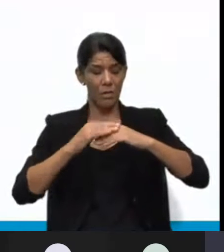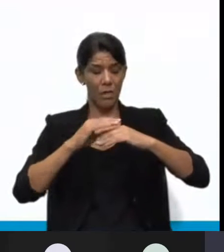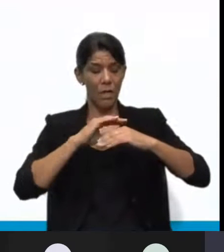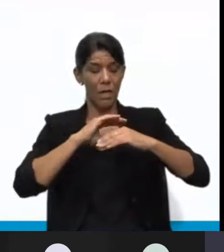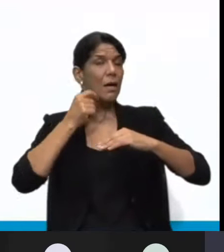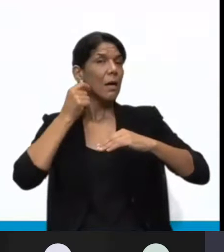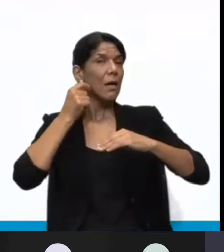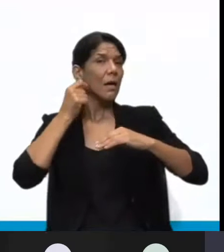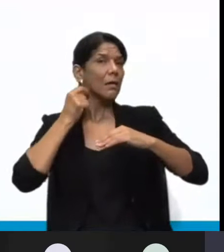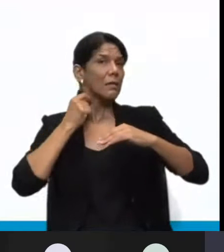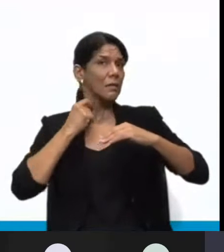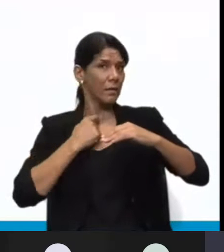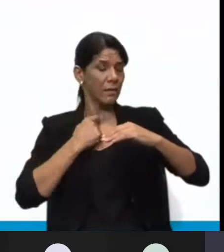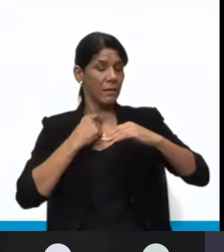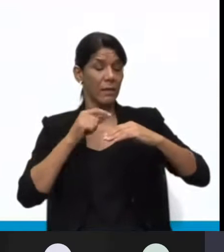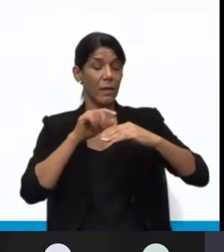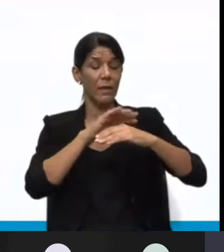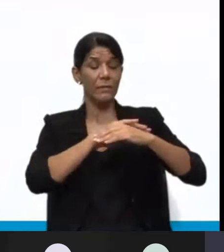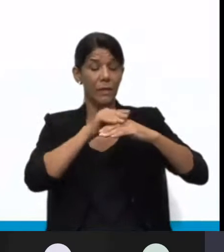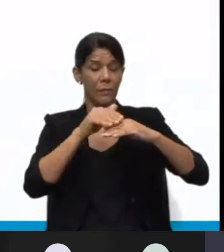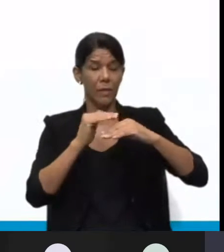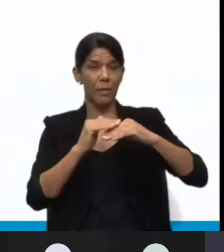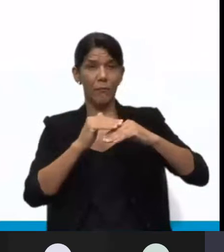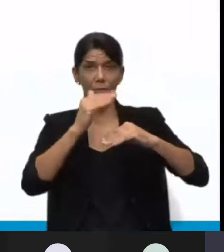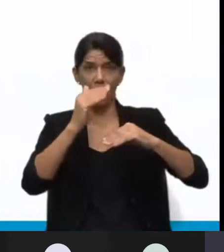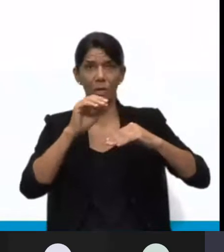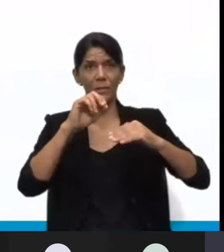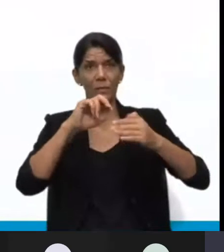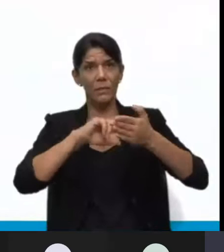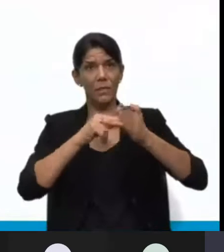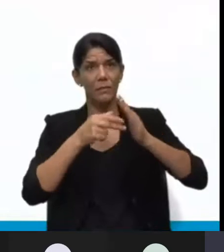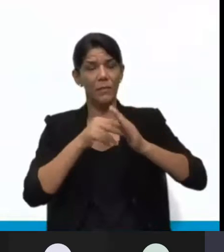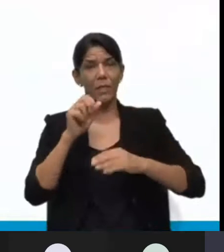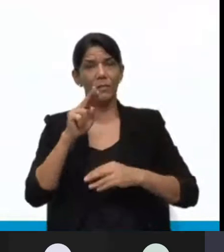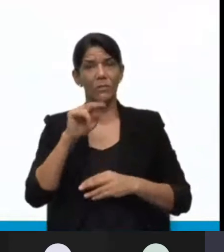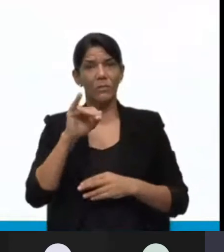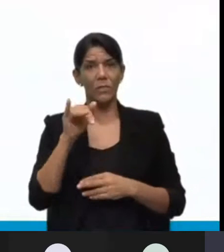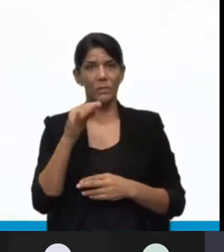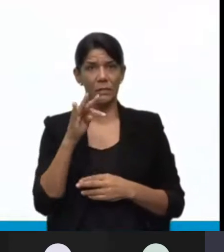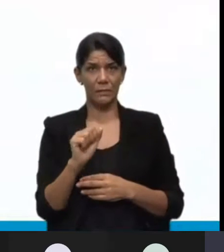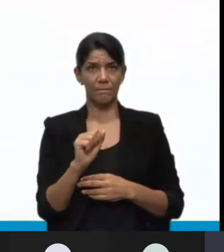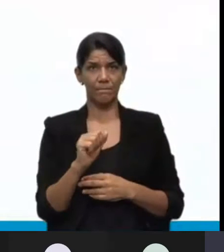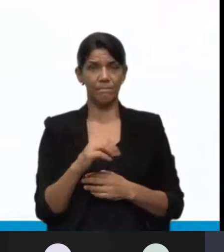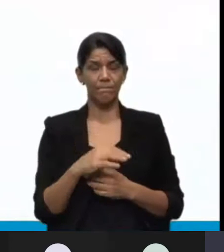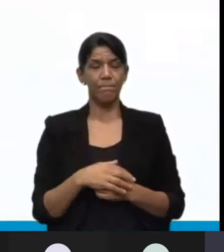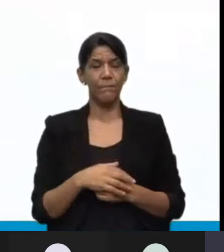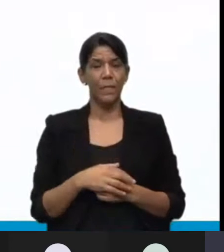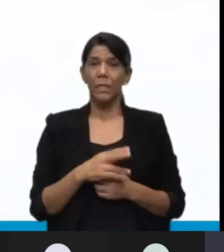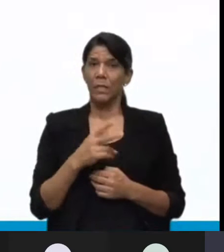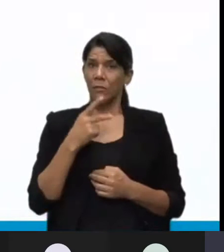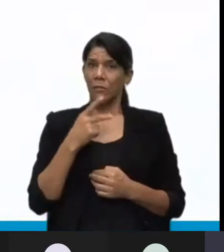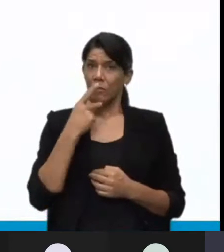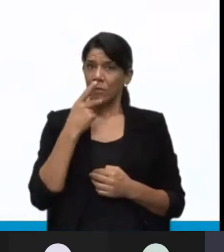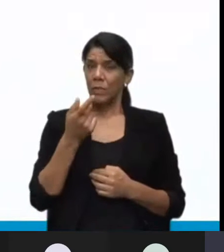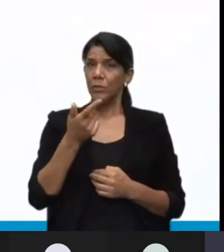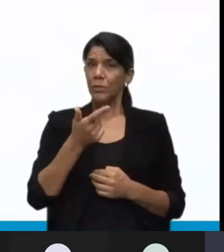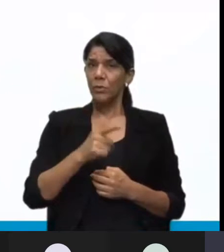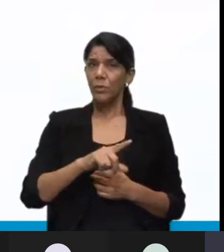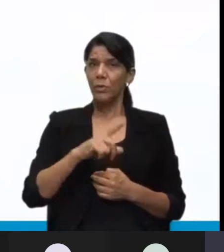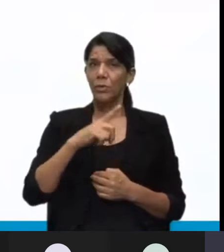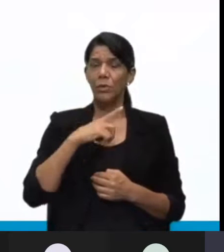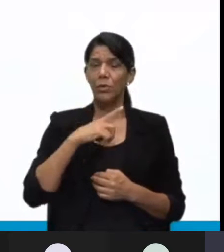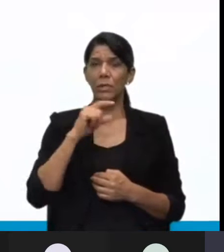artéria, que é a minha adventícia, ok? Só para a gente reforçar aqui, então,